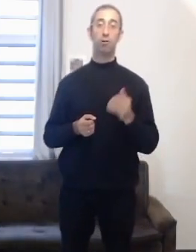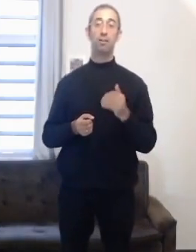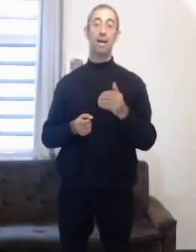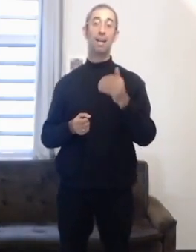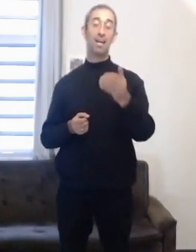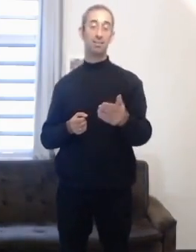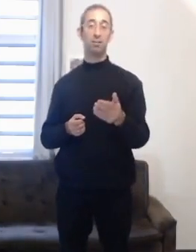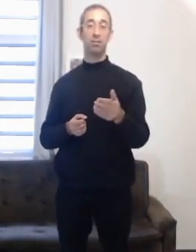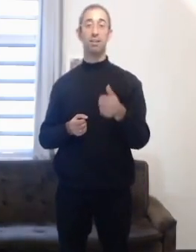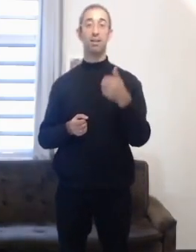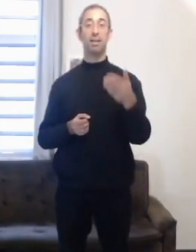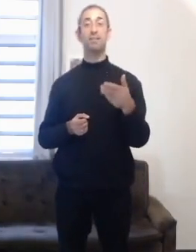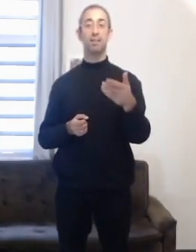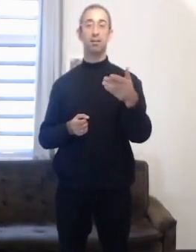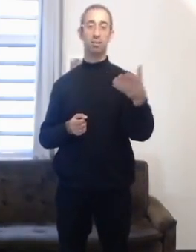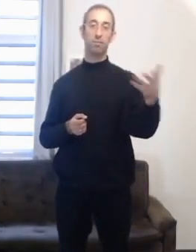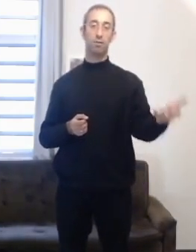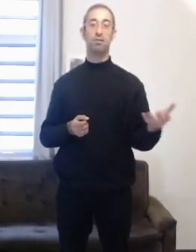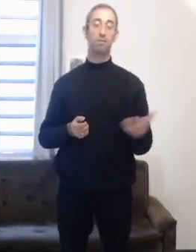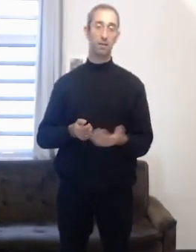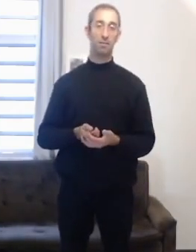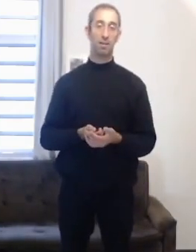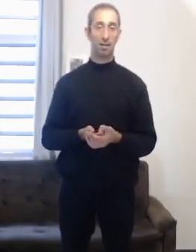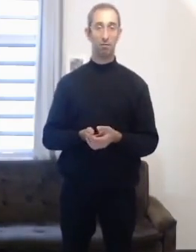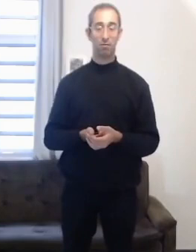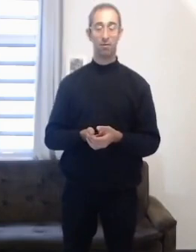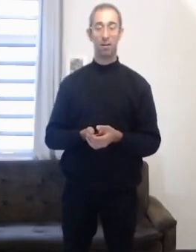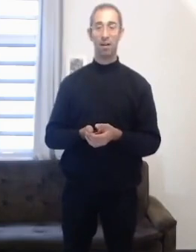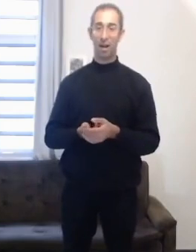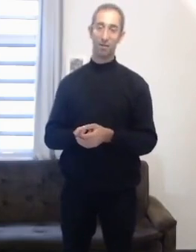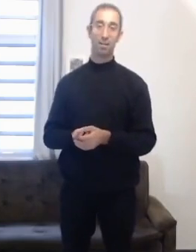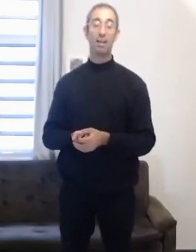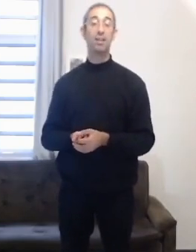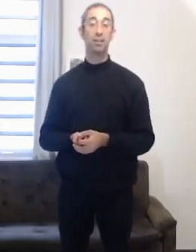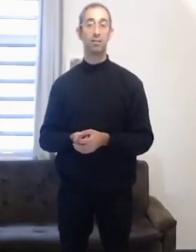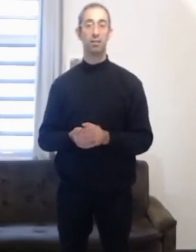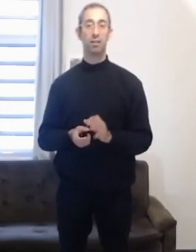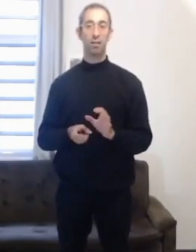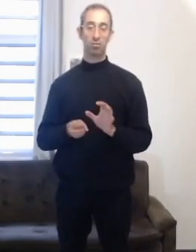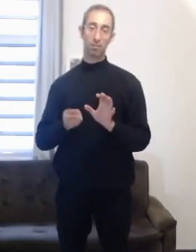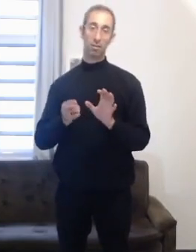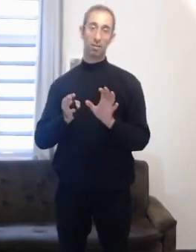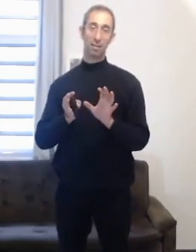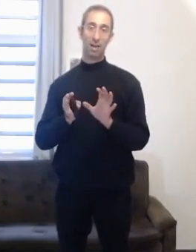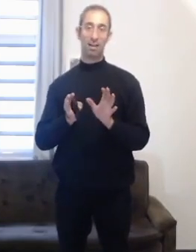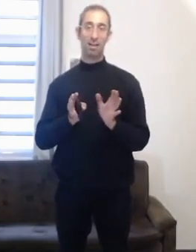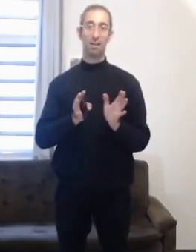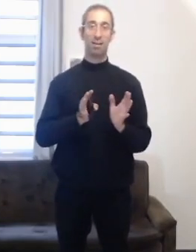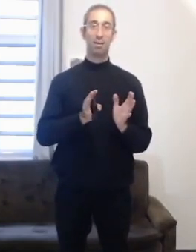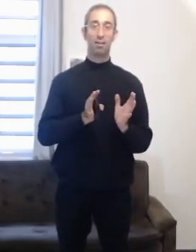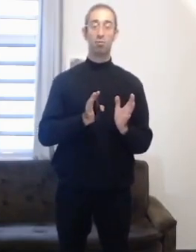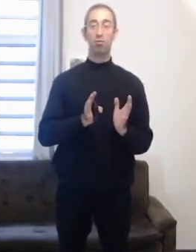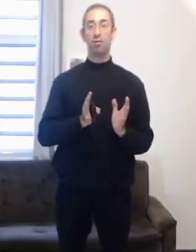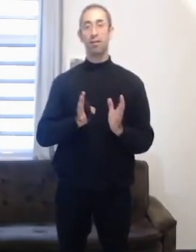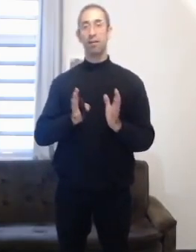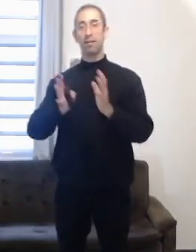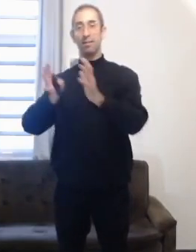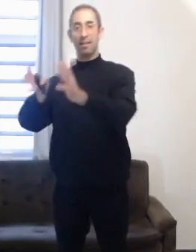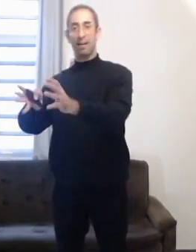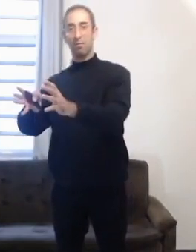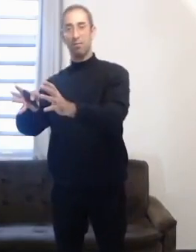nula, a gente fortalece a nossa crença que a nossa hipótese experimental é verdadeira. Então, você pode tentar, né?